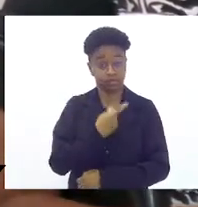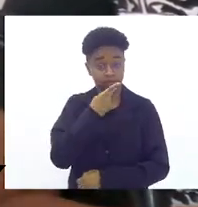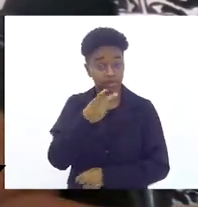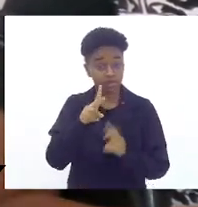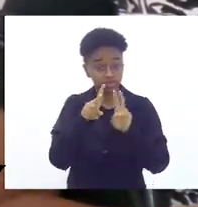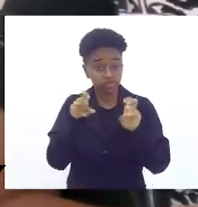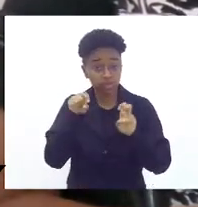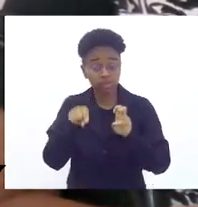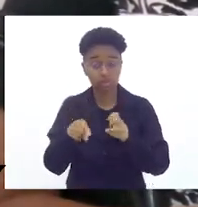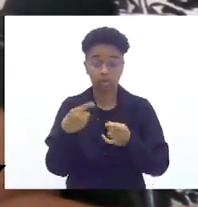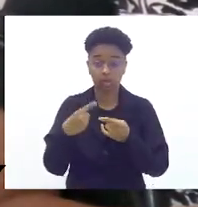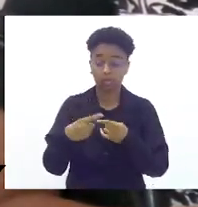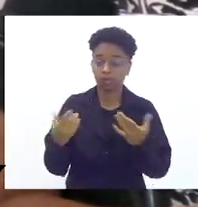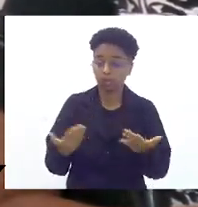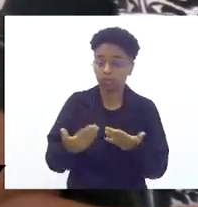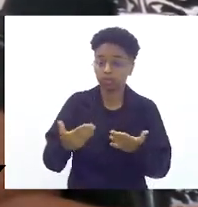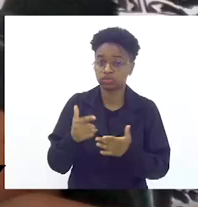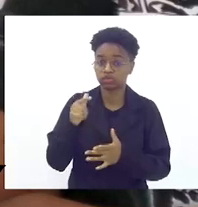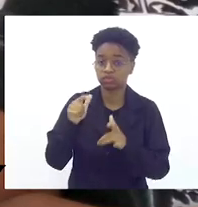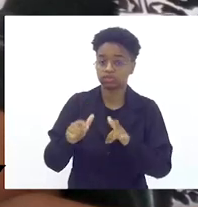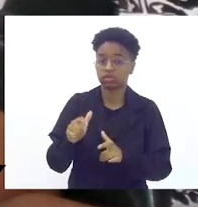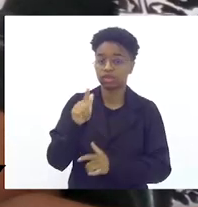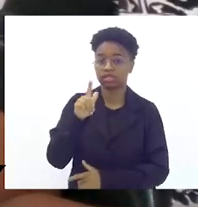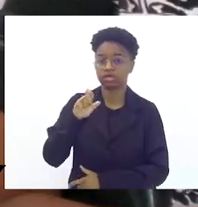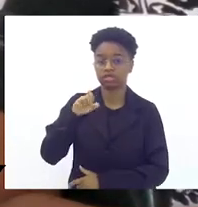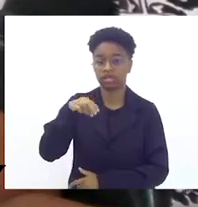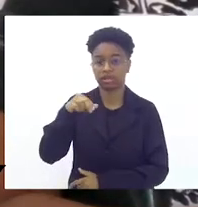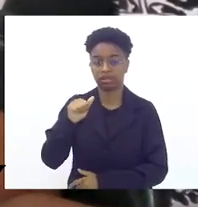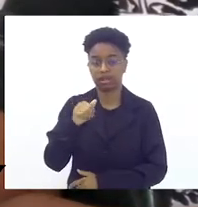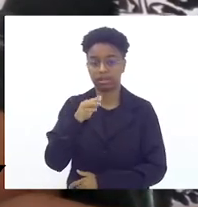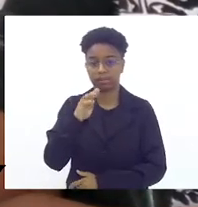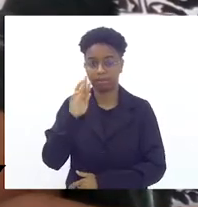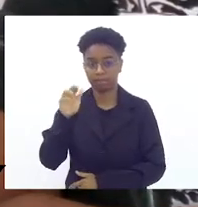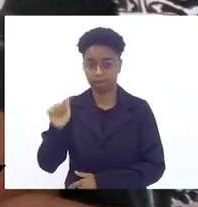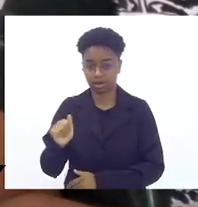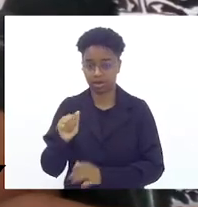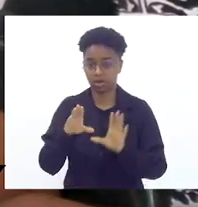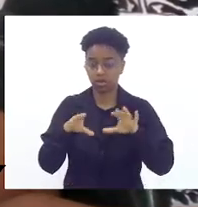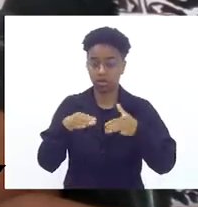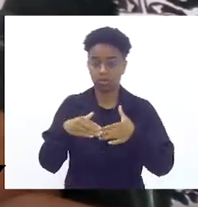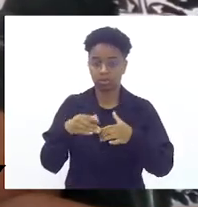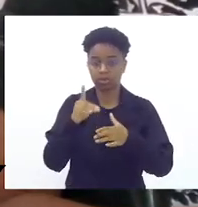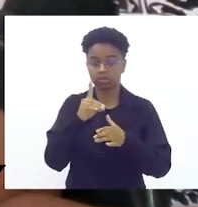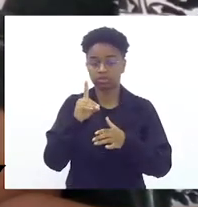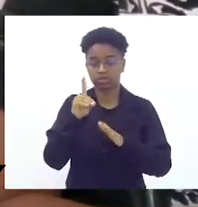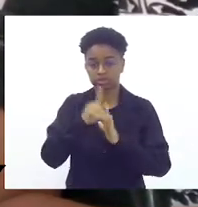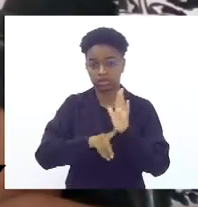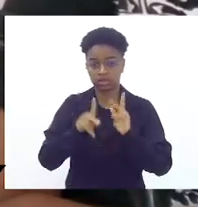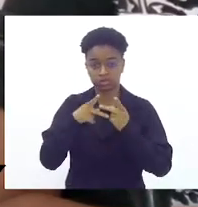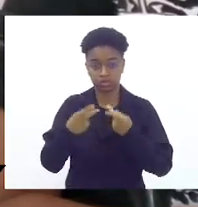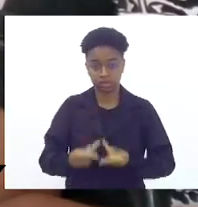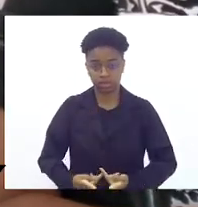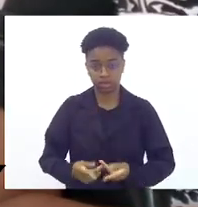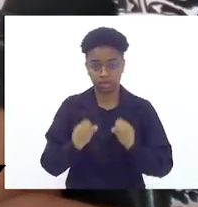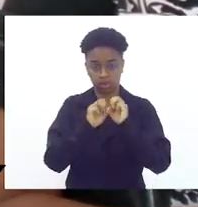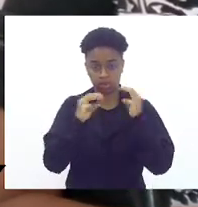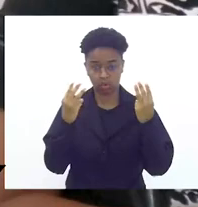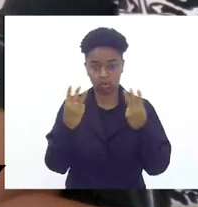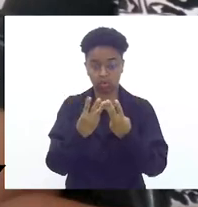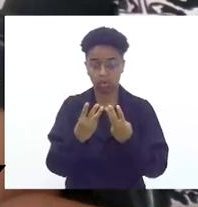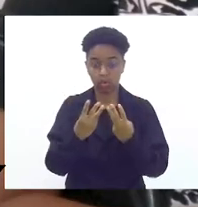em Genebra no comitê de direitos humanos das Nações Unidas da ONU o Brasil está sobre